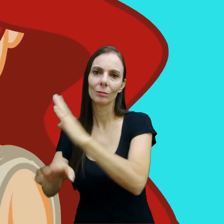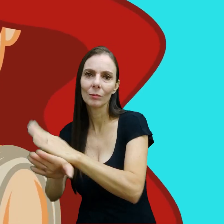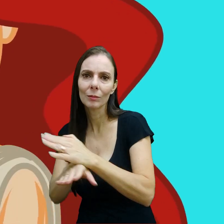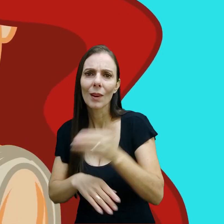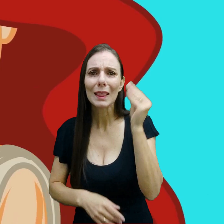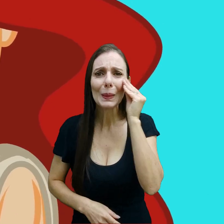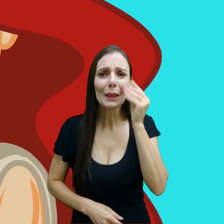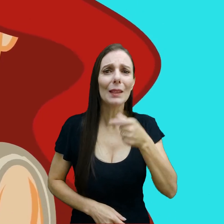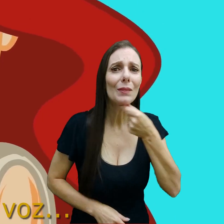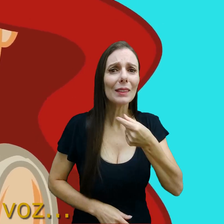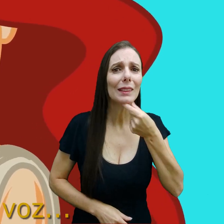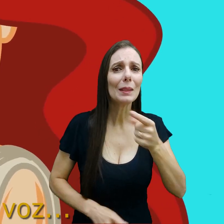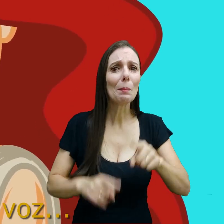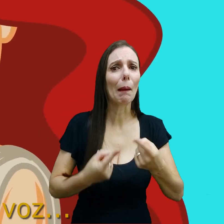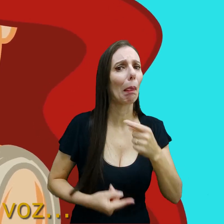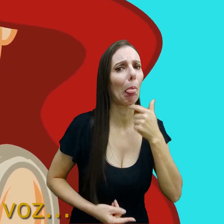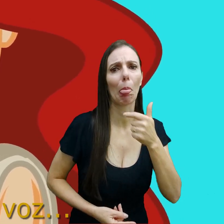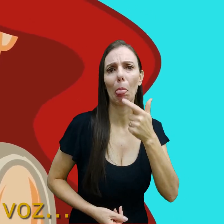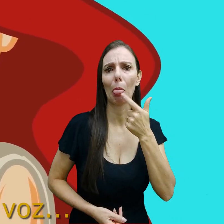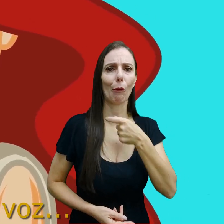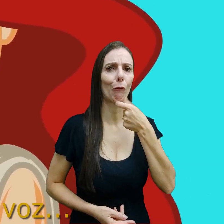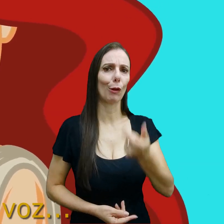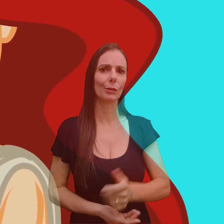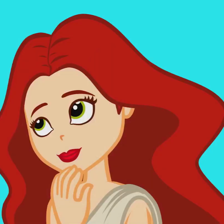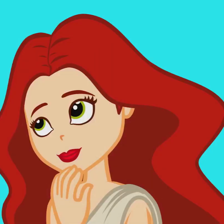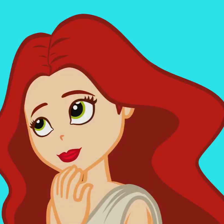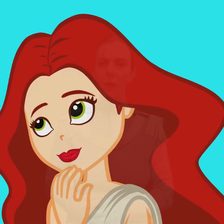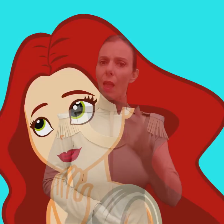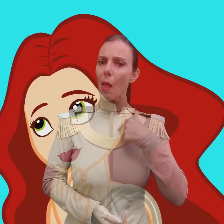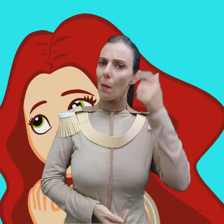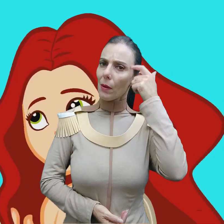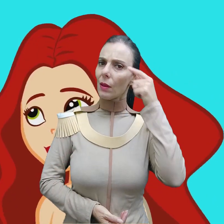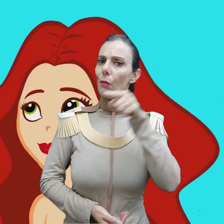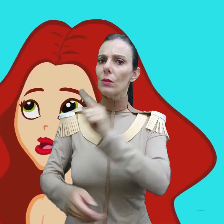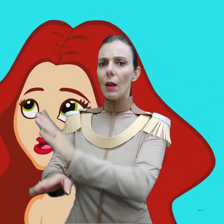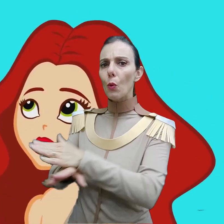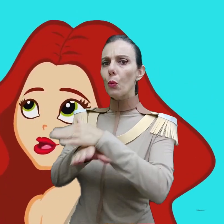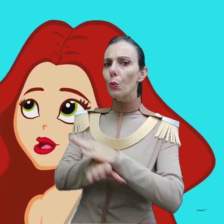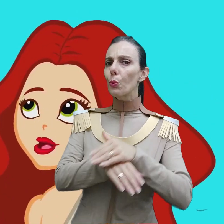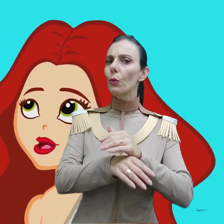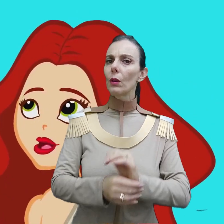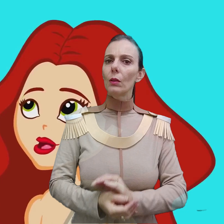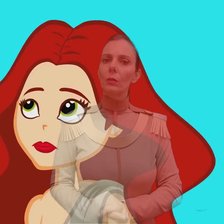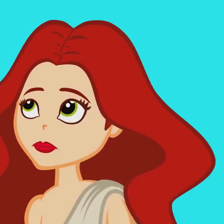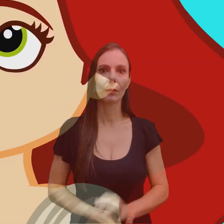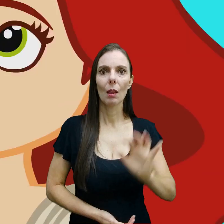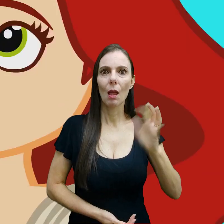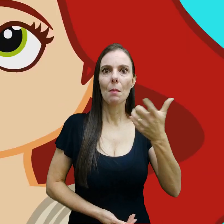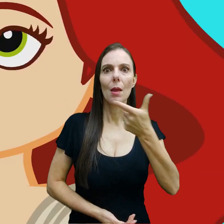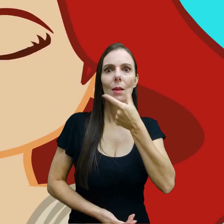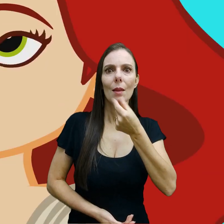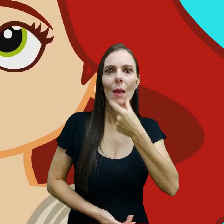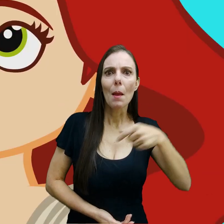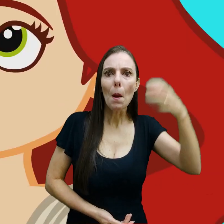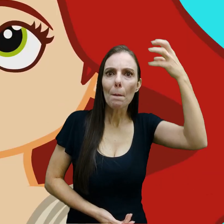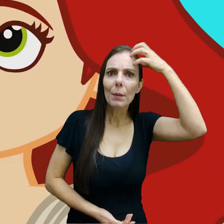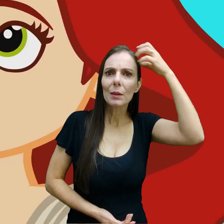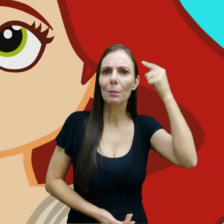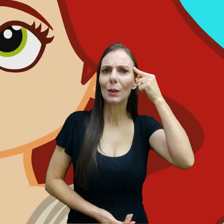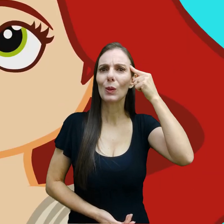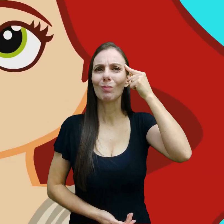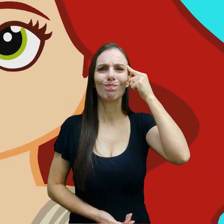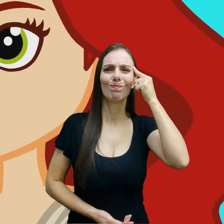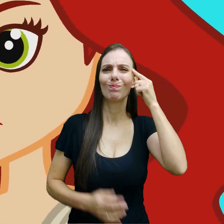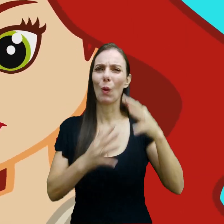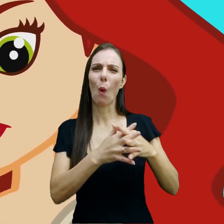Ariel tentou falar, mas ela não tinha uma voz. Eu pensei que você fosse uma sereia. De repente, o príncipe começou